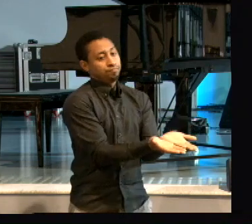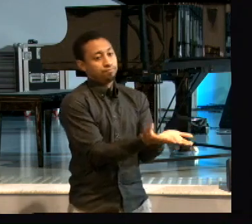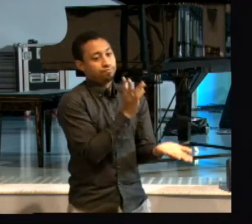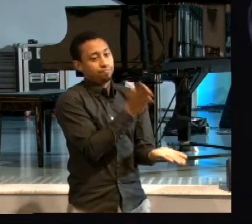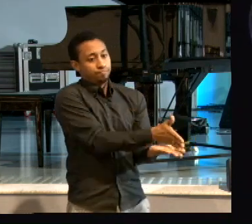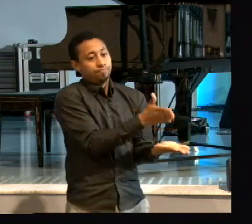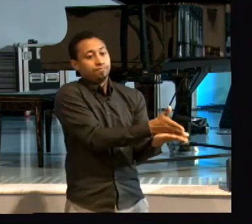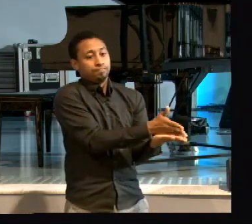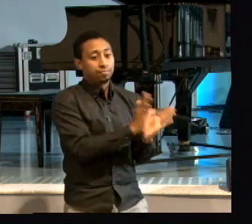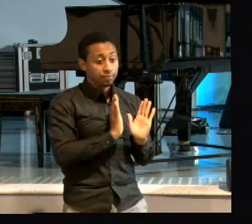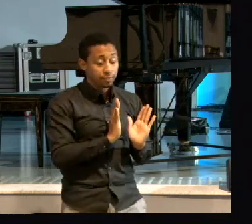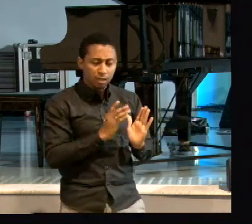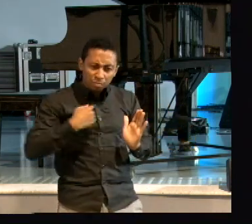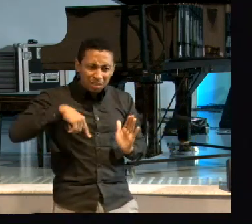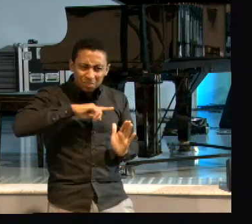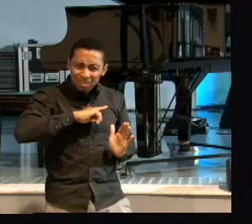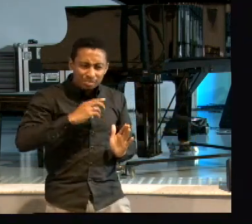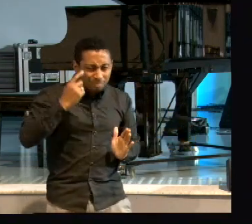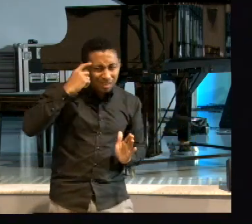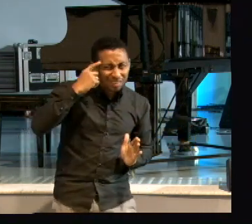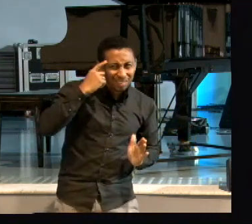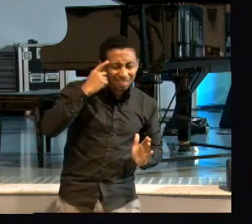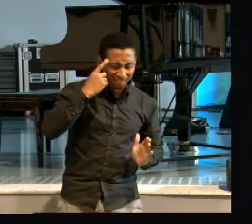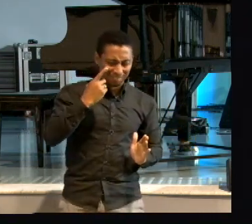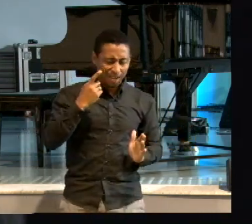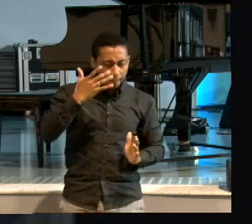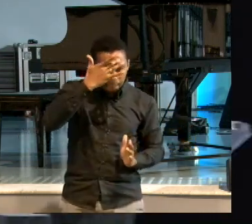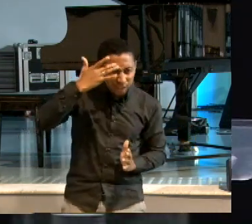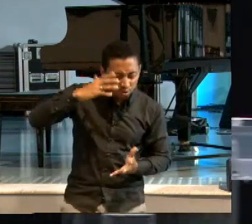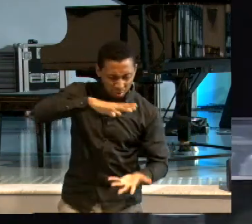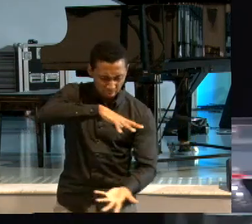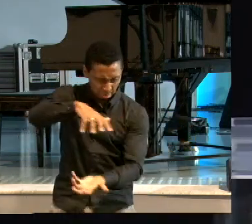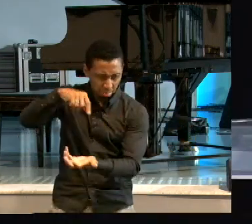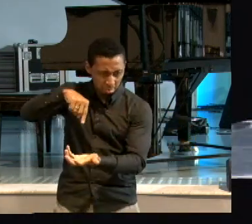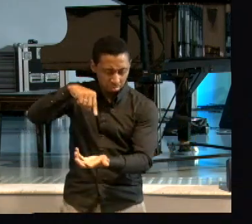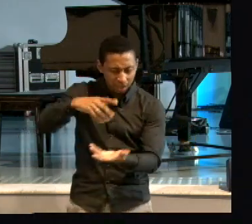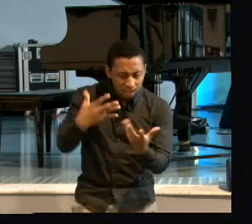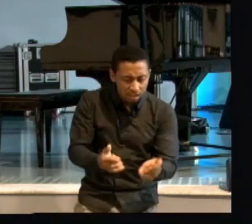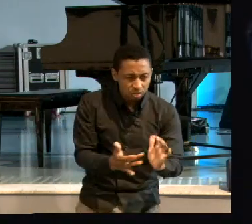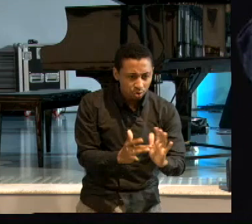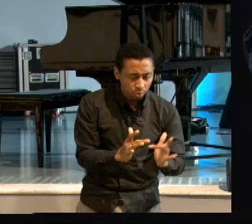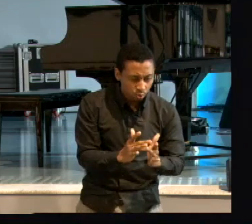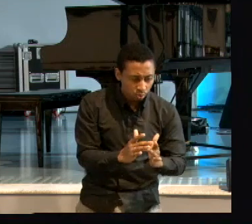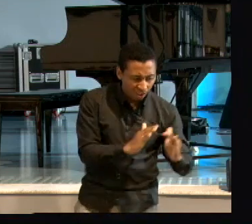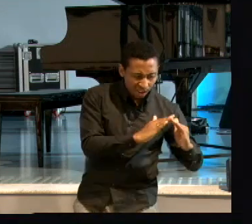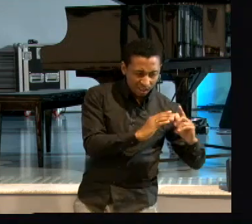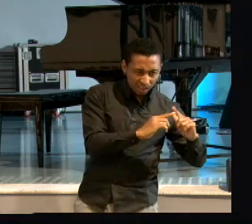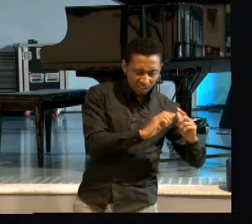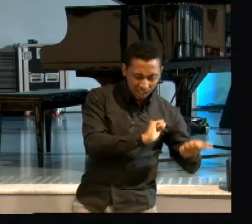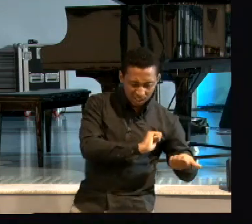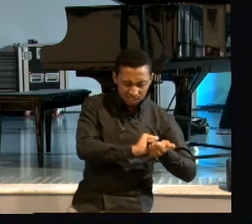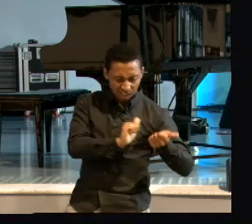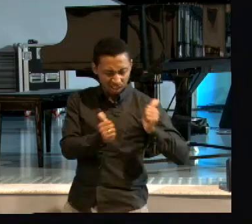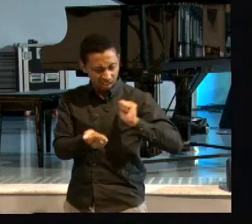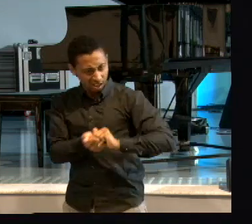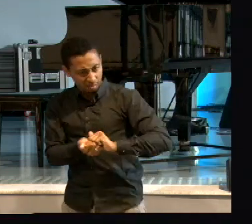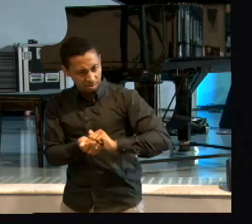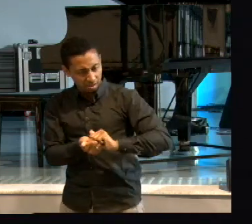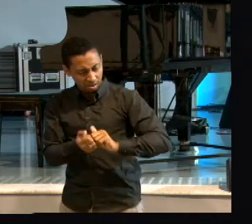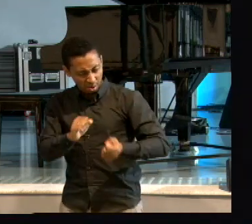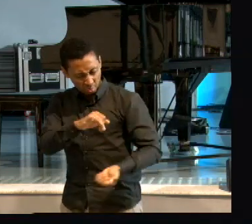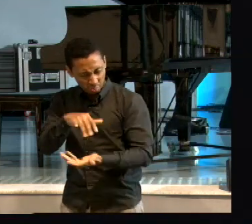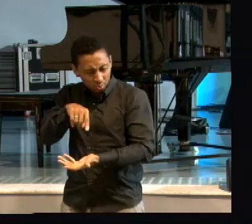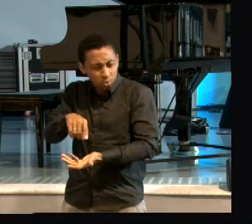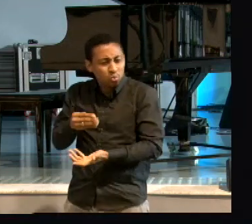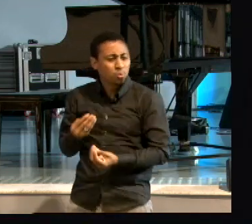dessa premissa errada, nós estamos estabelecendo para o evangelho que nos foi pregado, nós estamos estabelecendo o